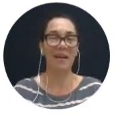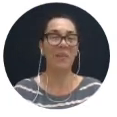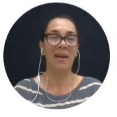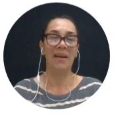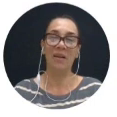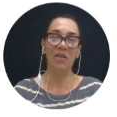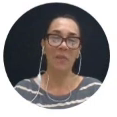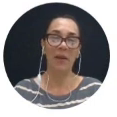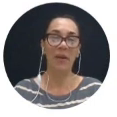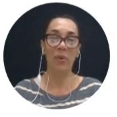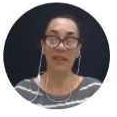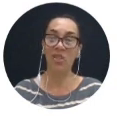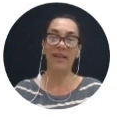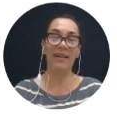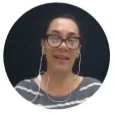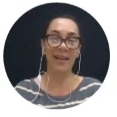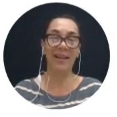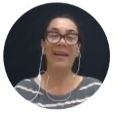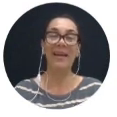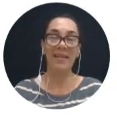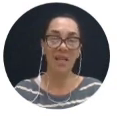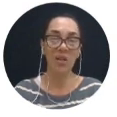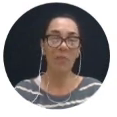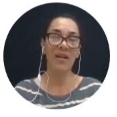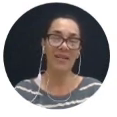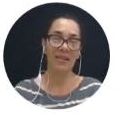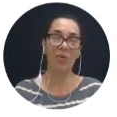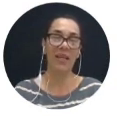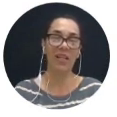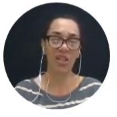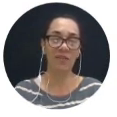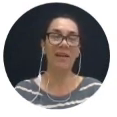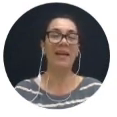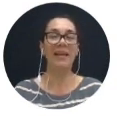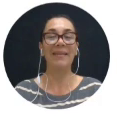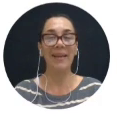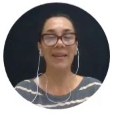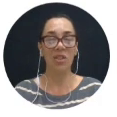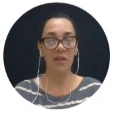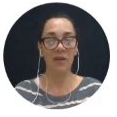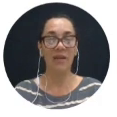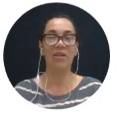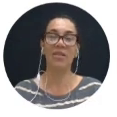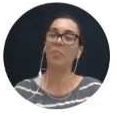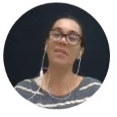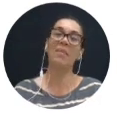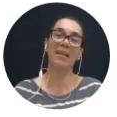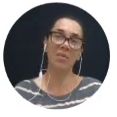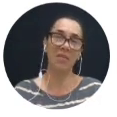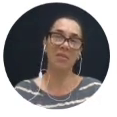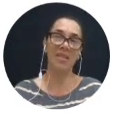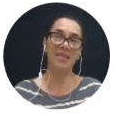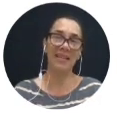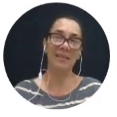equivocadas, né? Então, vejam bem, o importante é entender que existe uma mobilização cognitiva na tentativa de se